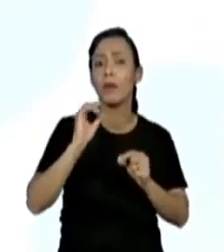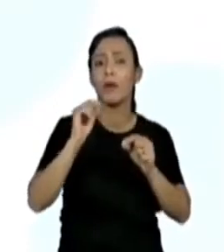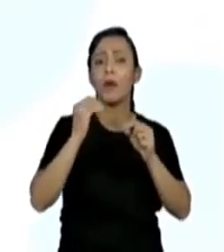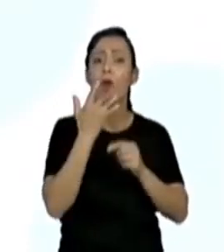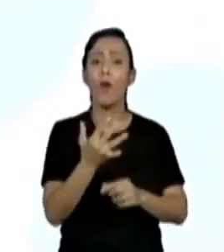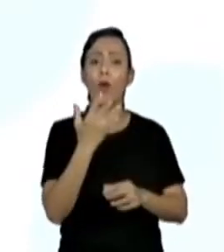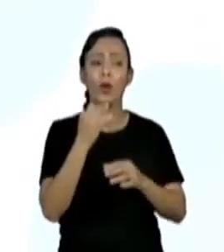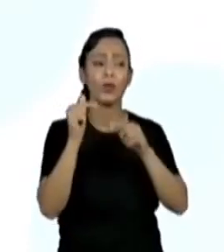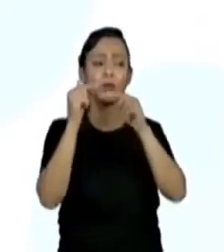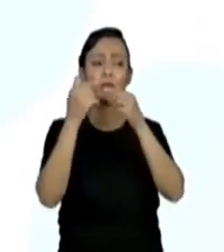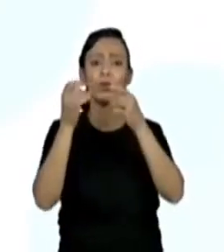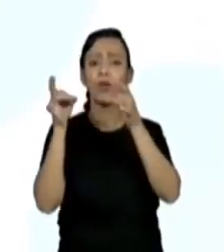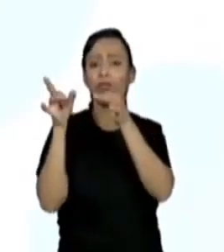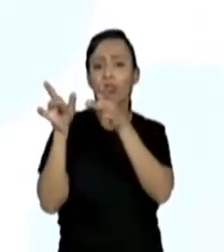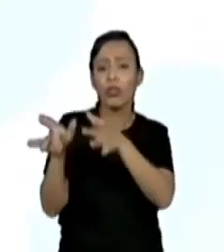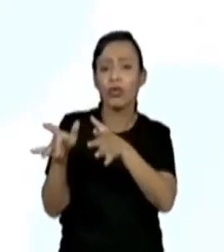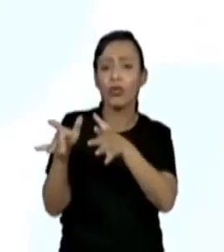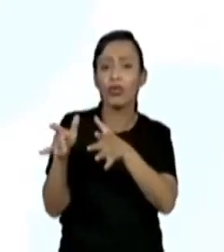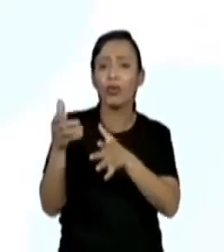pintar